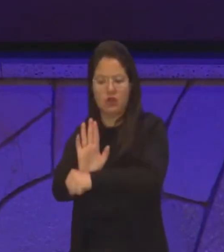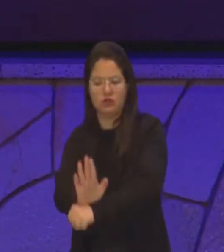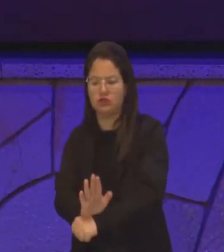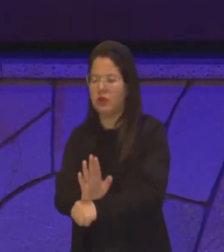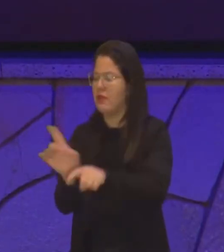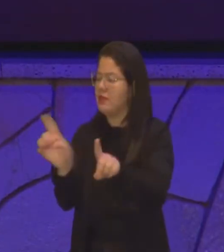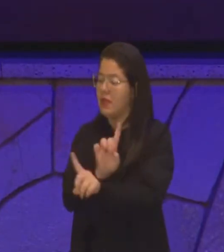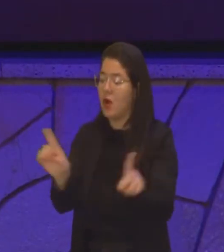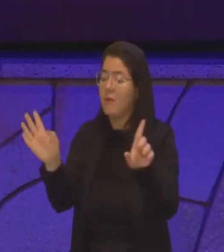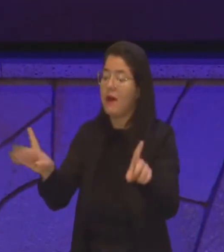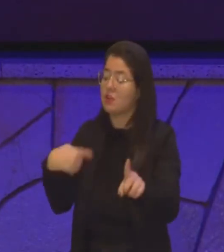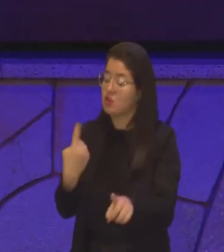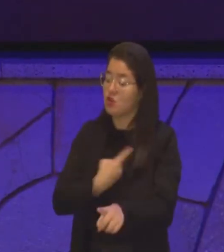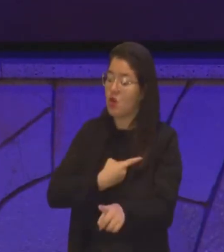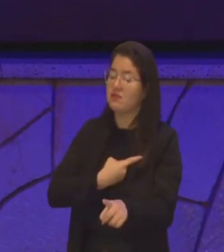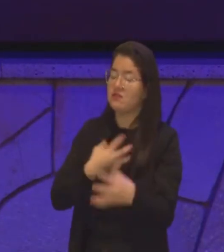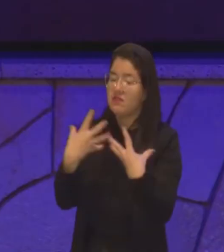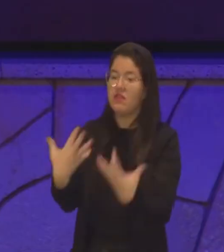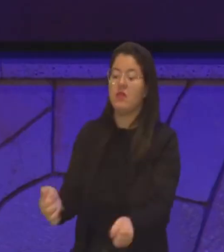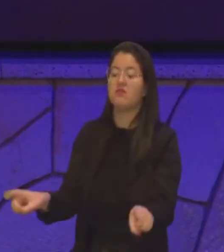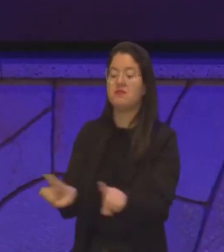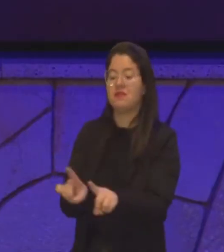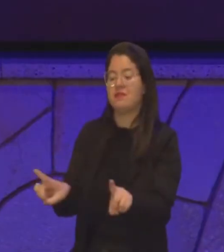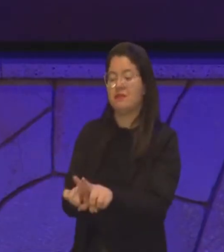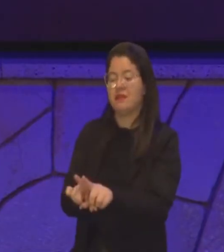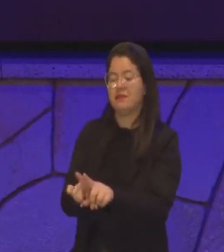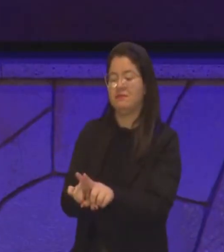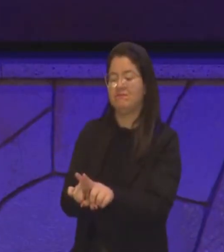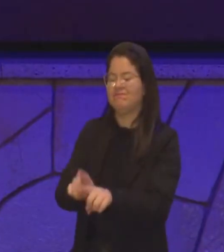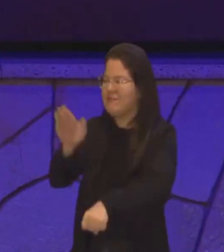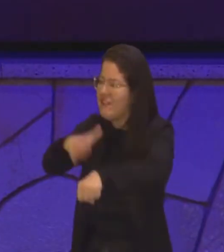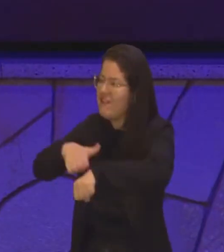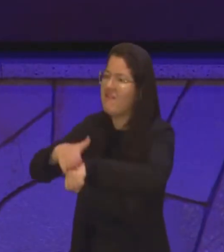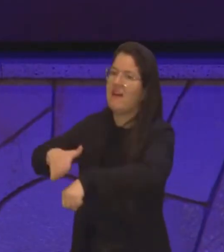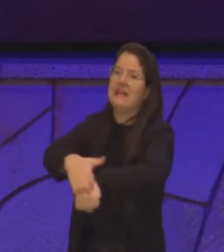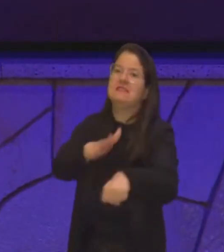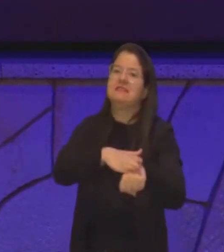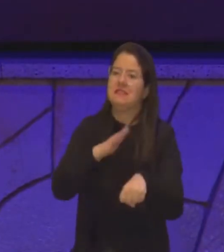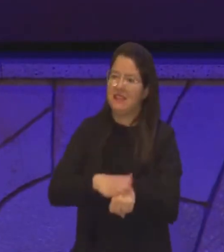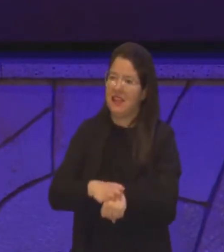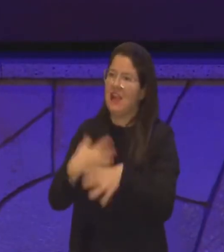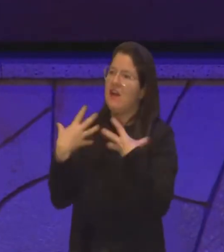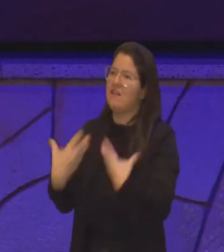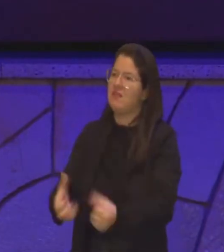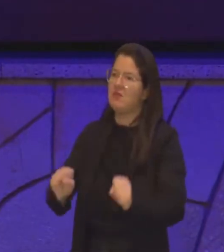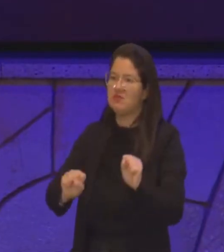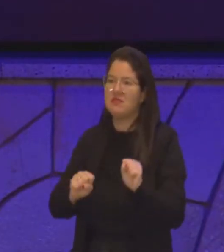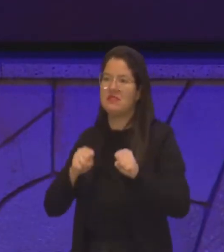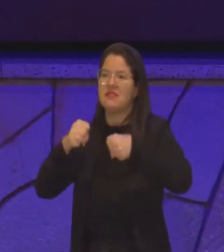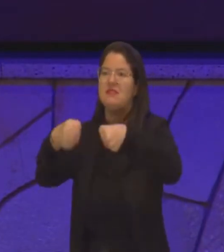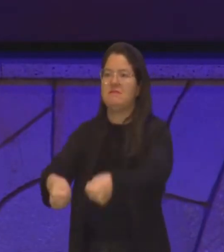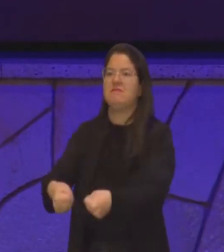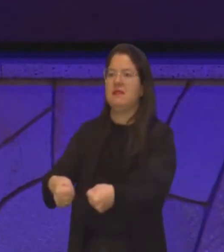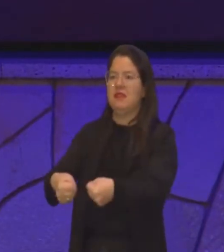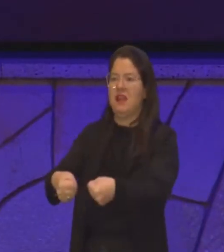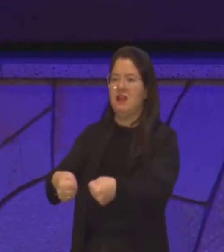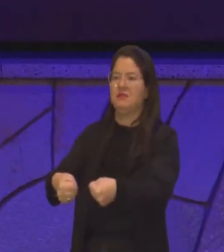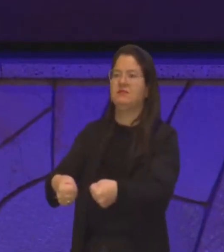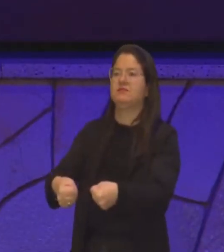iremos com os nossos pés, colocaremos as nossas mãos, vamos empenhar o